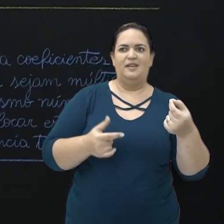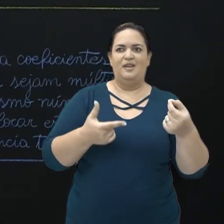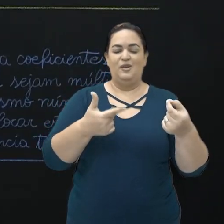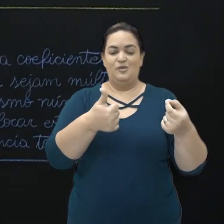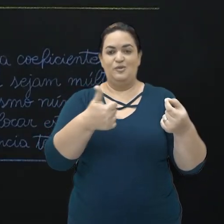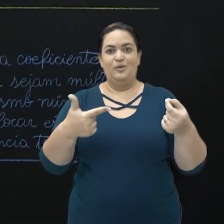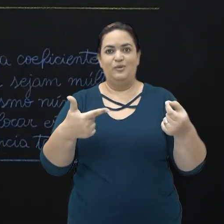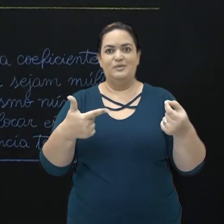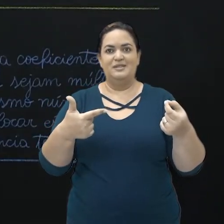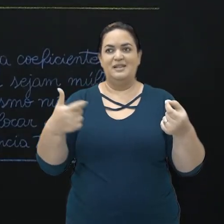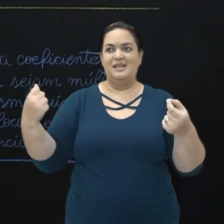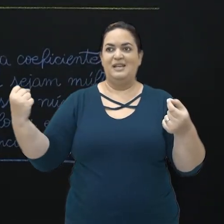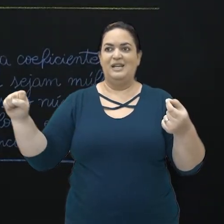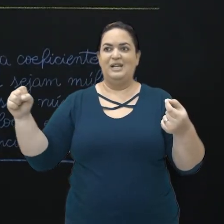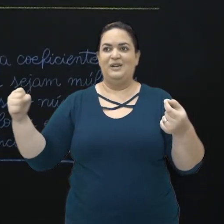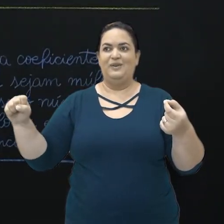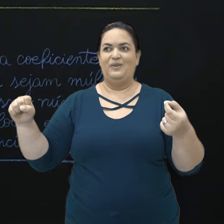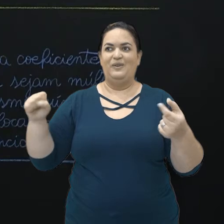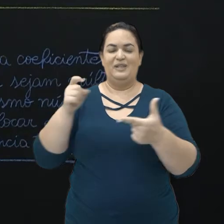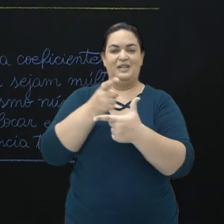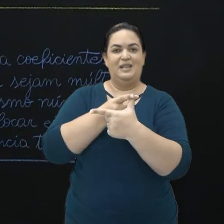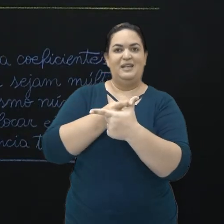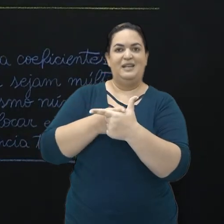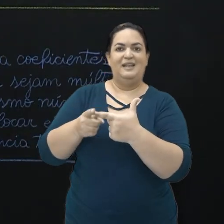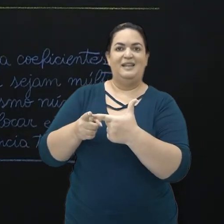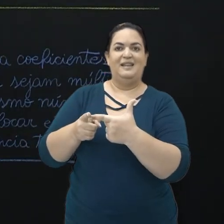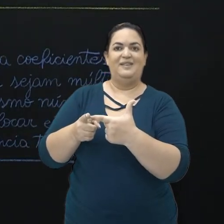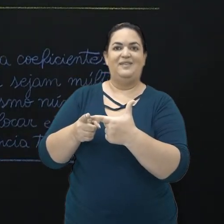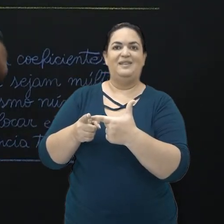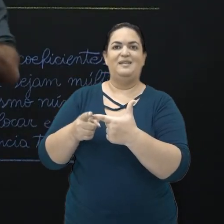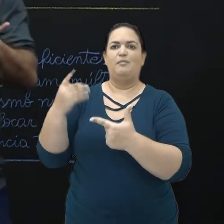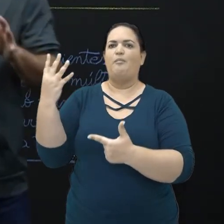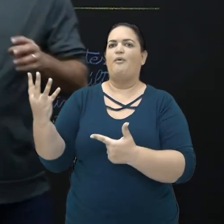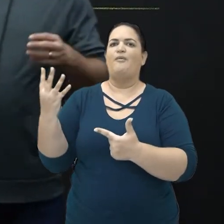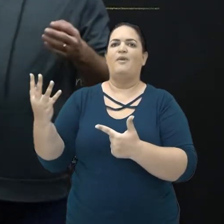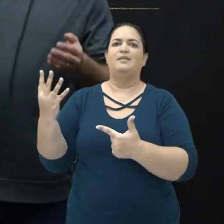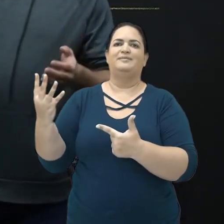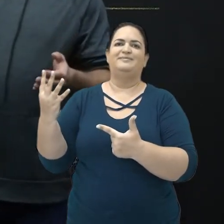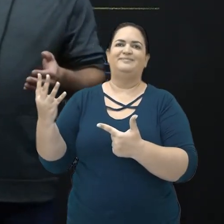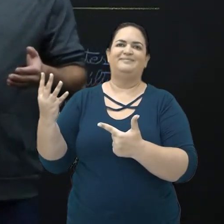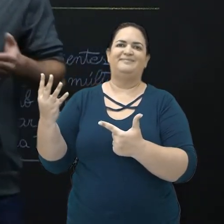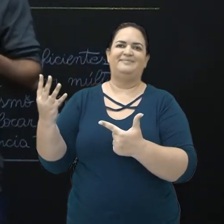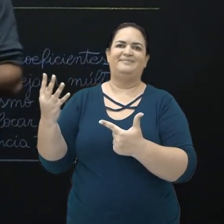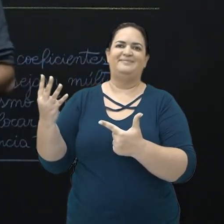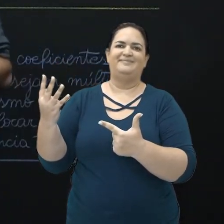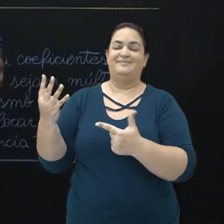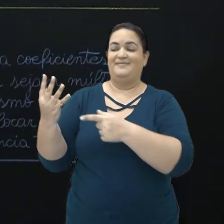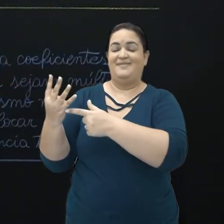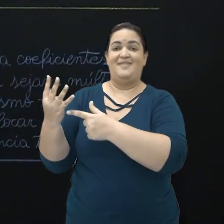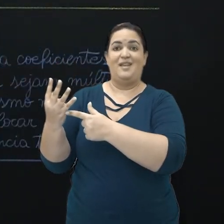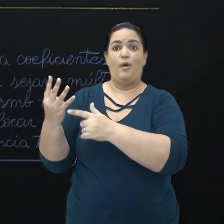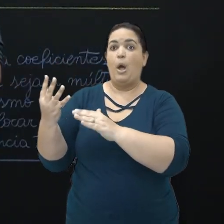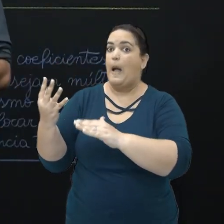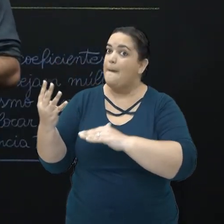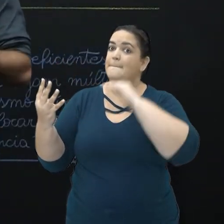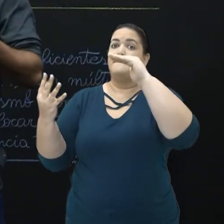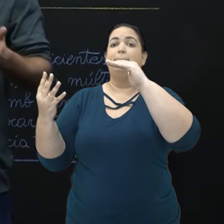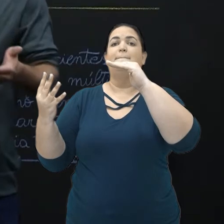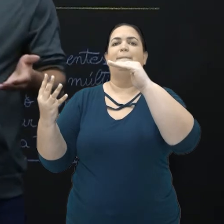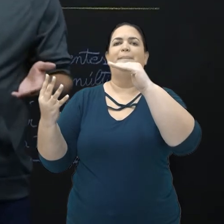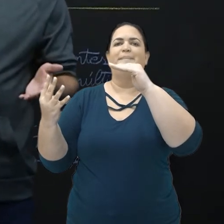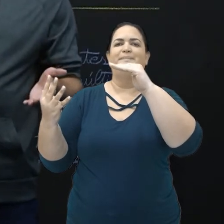o 12 e o 8. Esses três elementos eu consigo dividir por 4. E o 4 é o maior valor que a gente